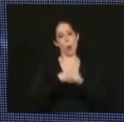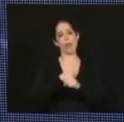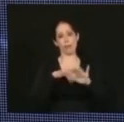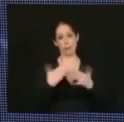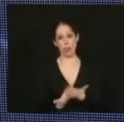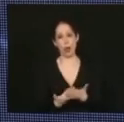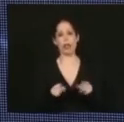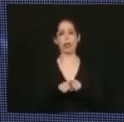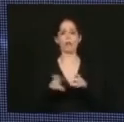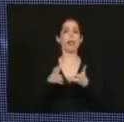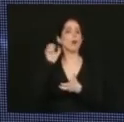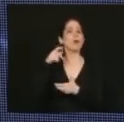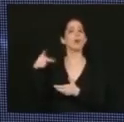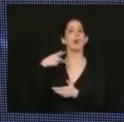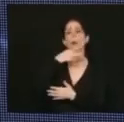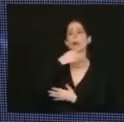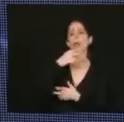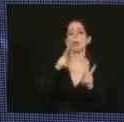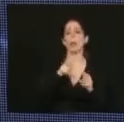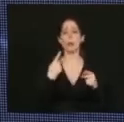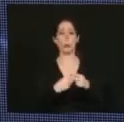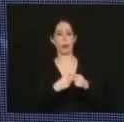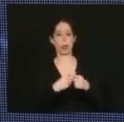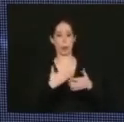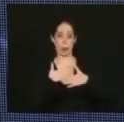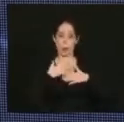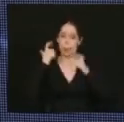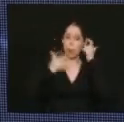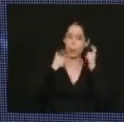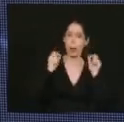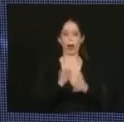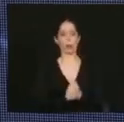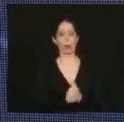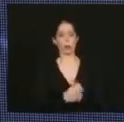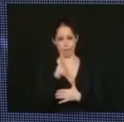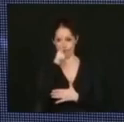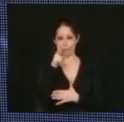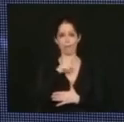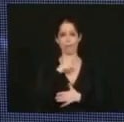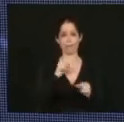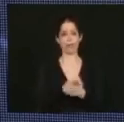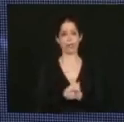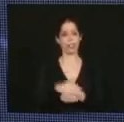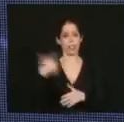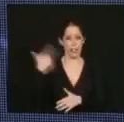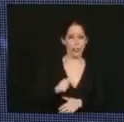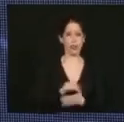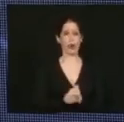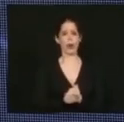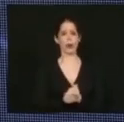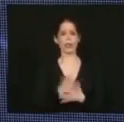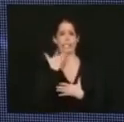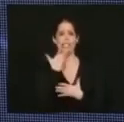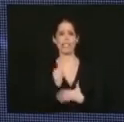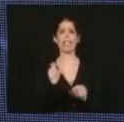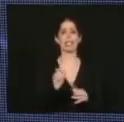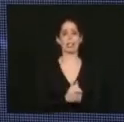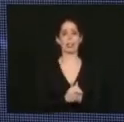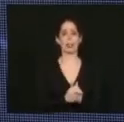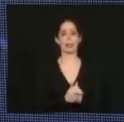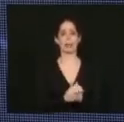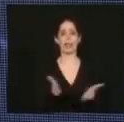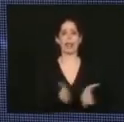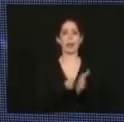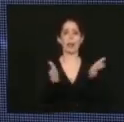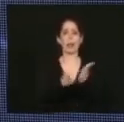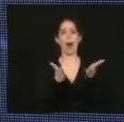queria também te ouvir sobre isso porque porque a mim preocupa dramaticamente que nós tenhamos mais uma vez crianças em situação